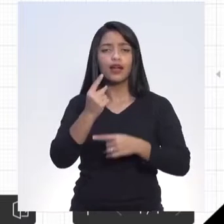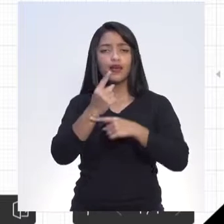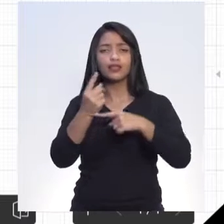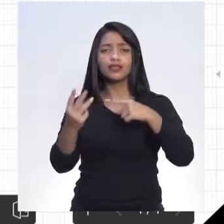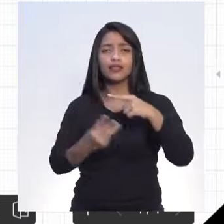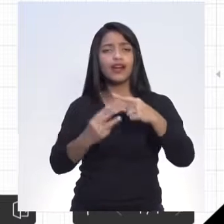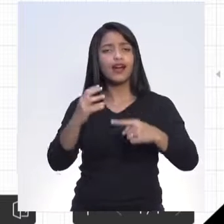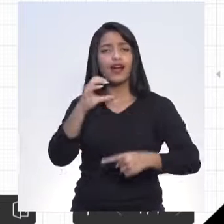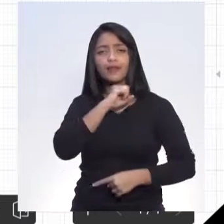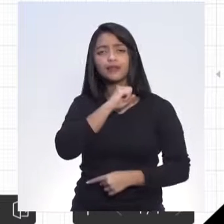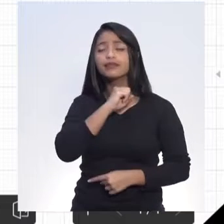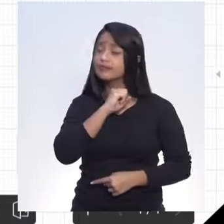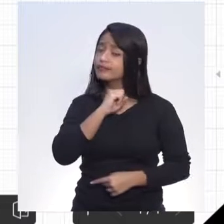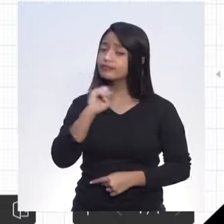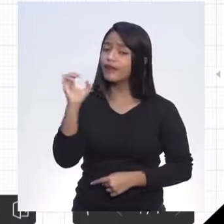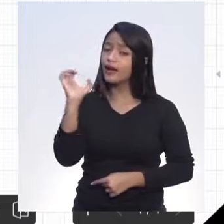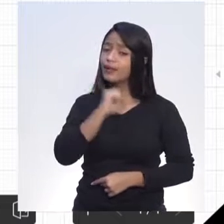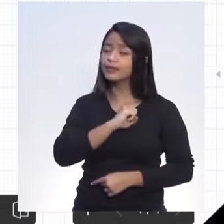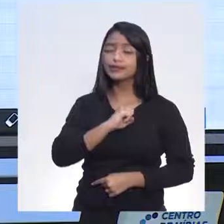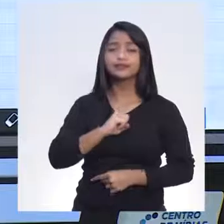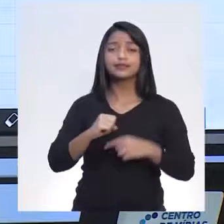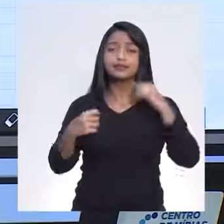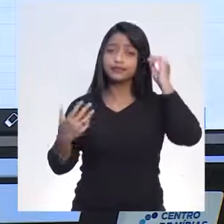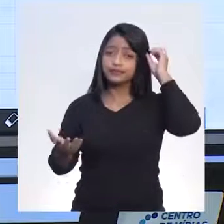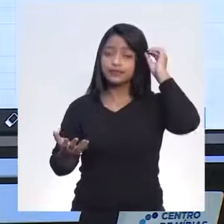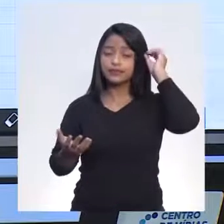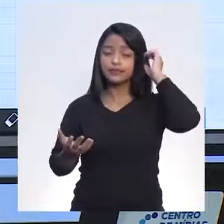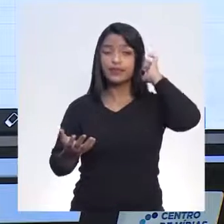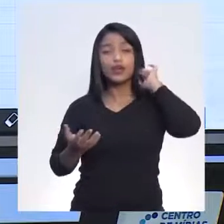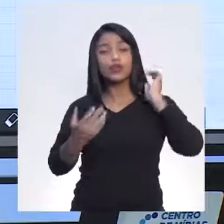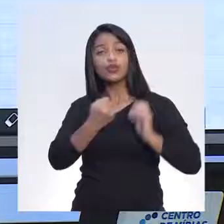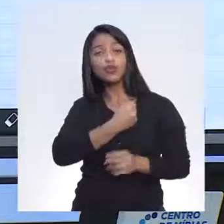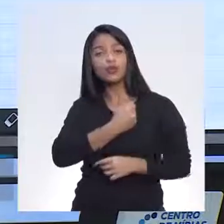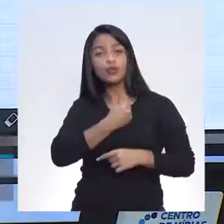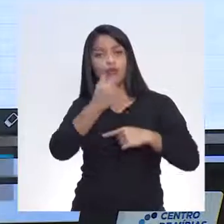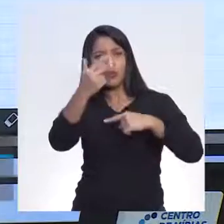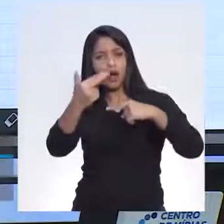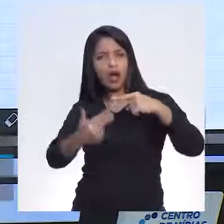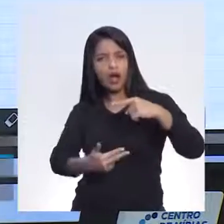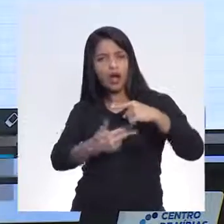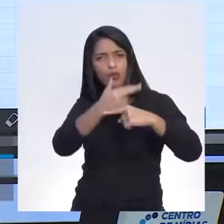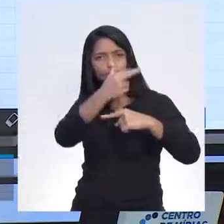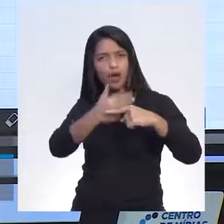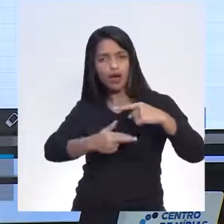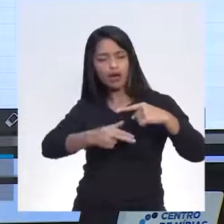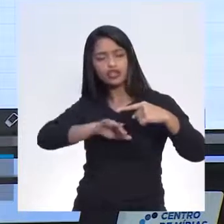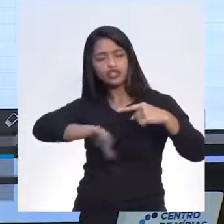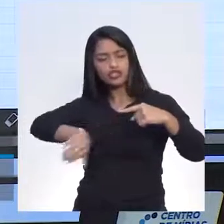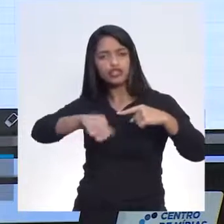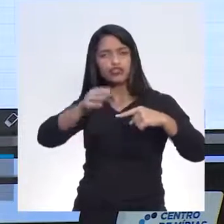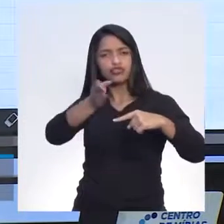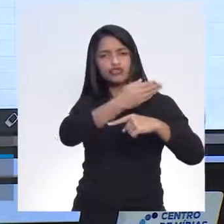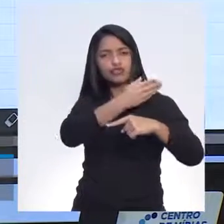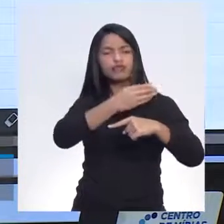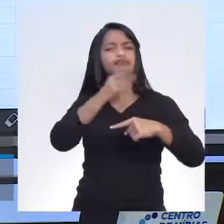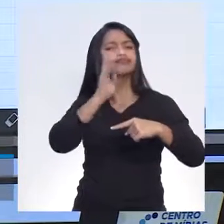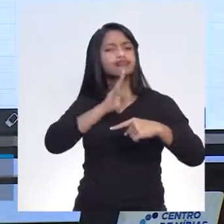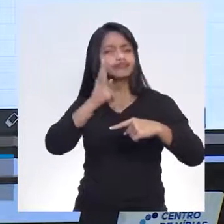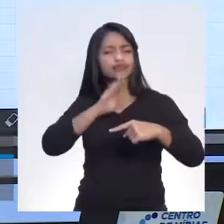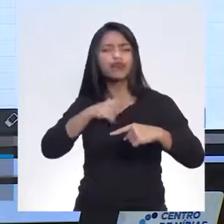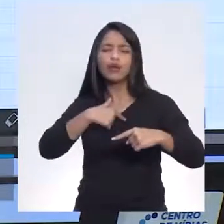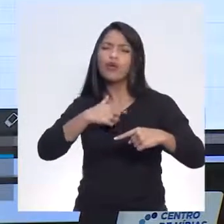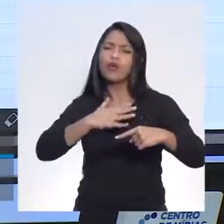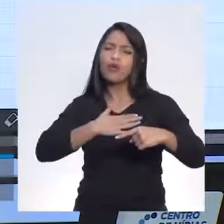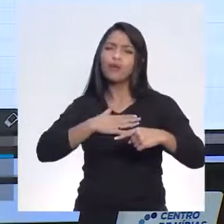e eficiente. Então, essa ideia aí de cancelar, né? Por isso que é o método que eu gosto mais, é o método que eu